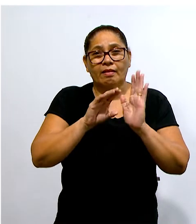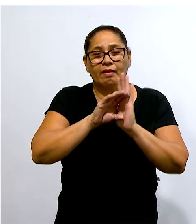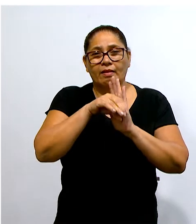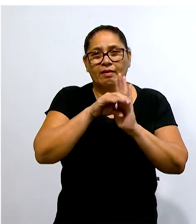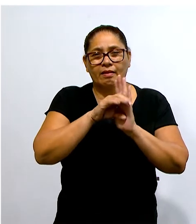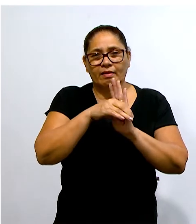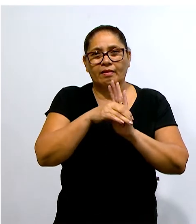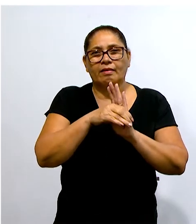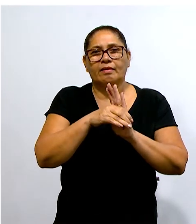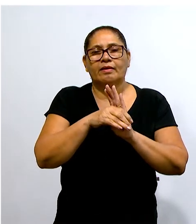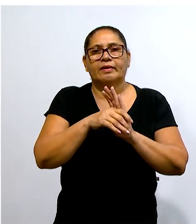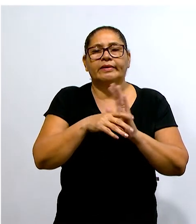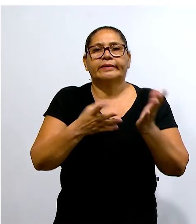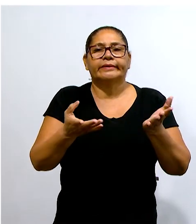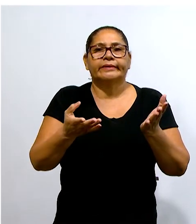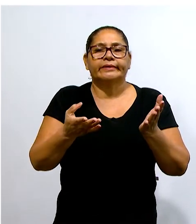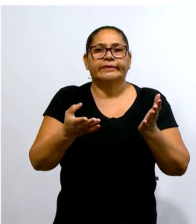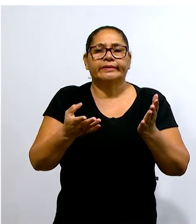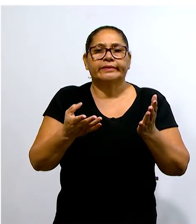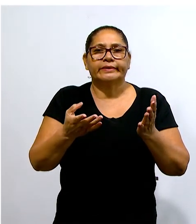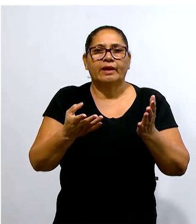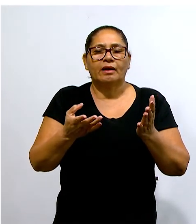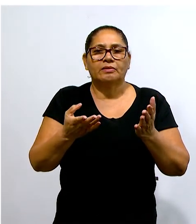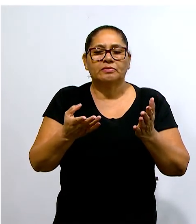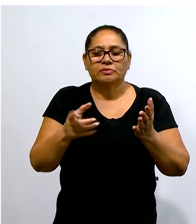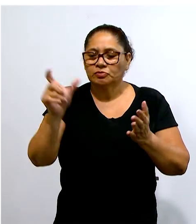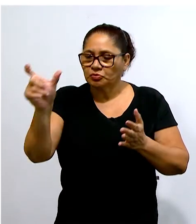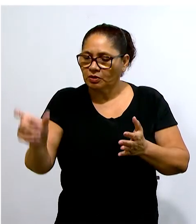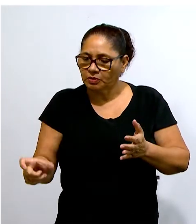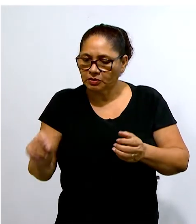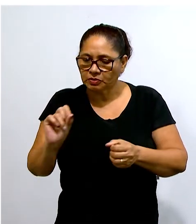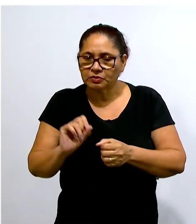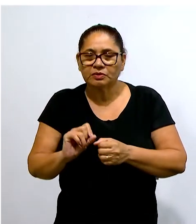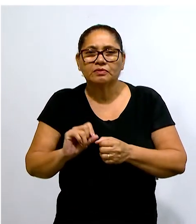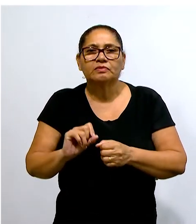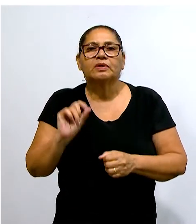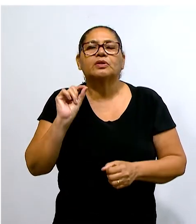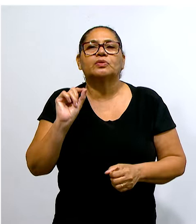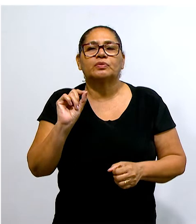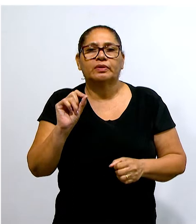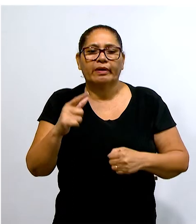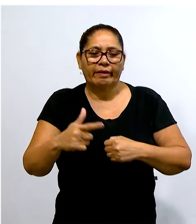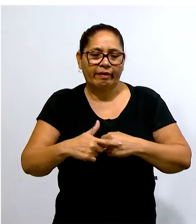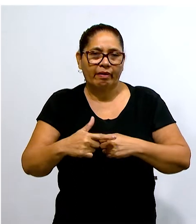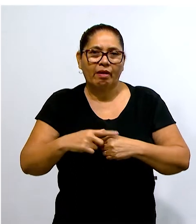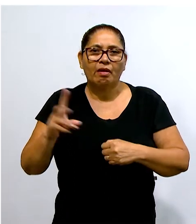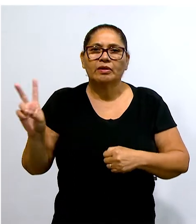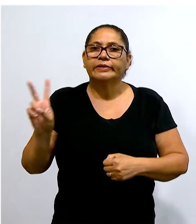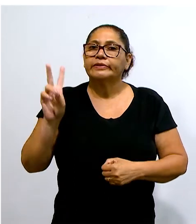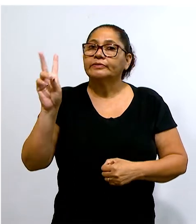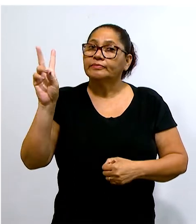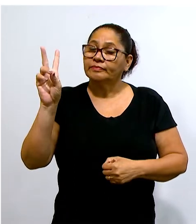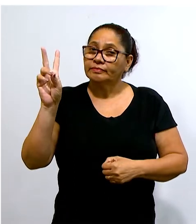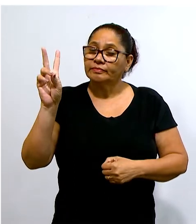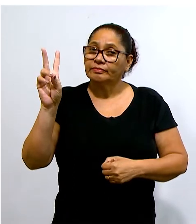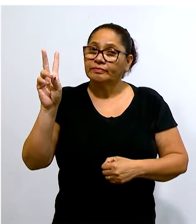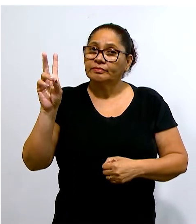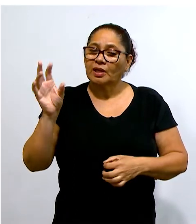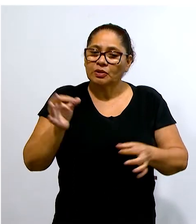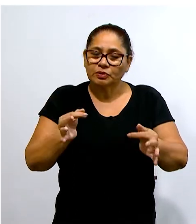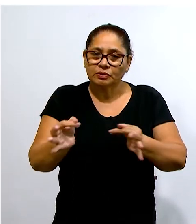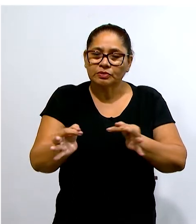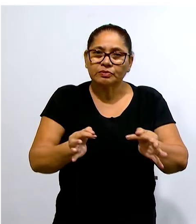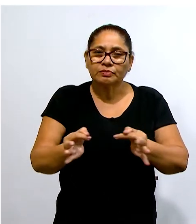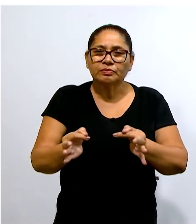conceituais, procedimentais e atitudinais, que são elementos a serem valorizados lá na organização